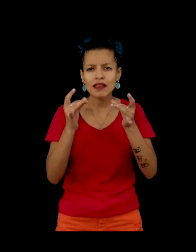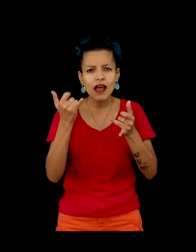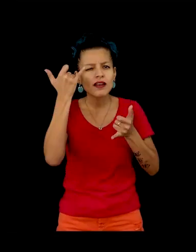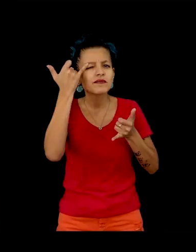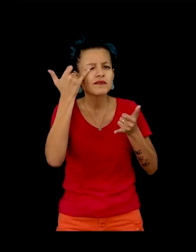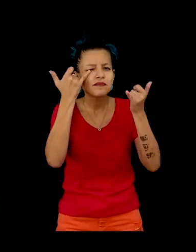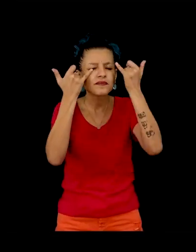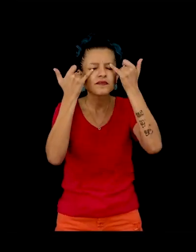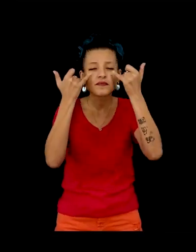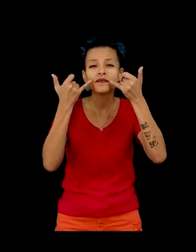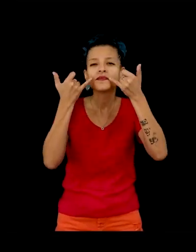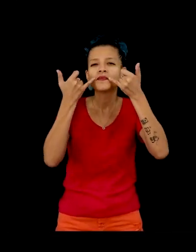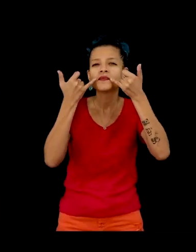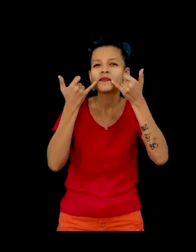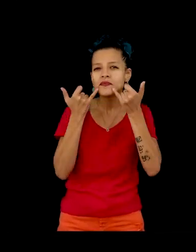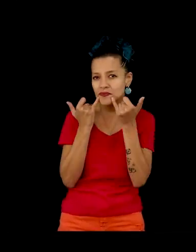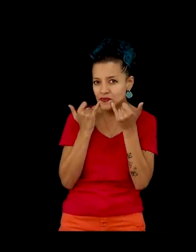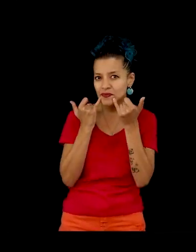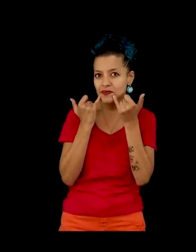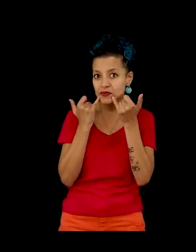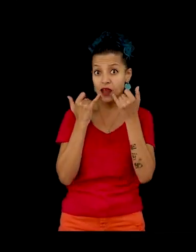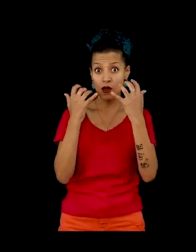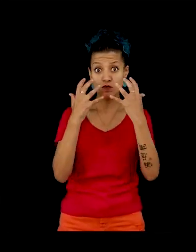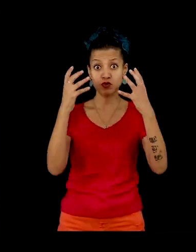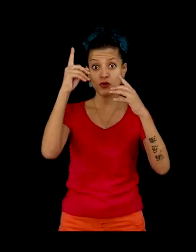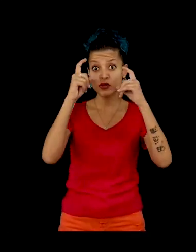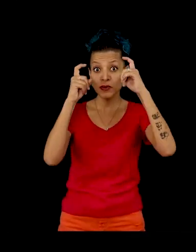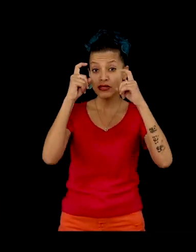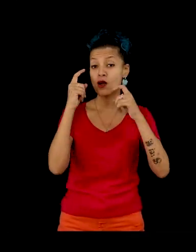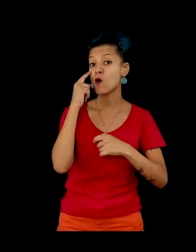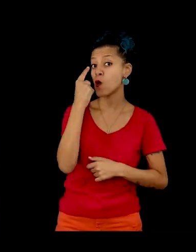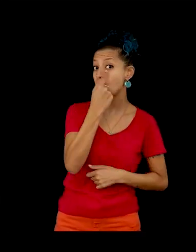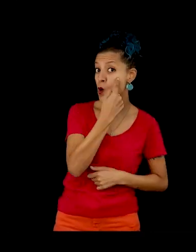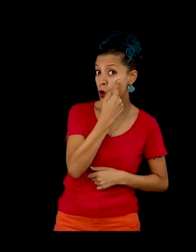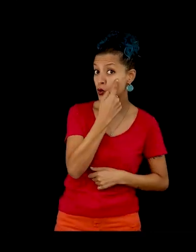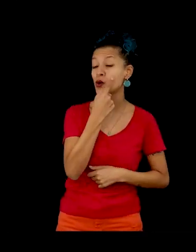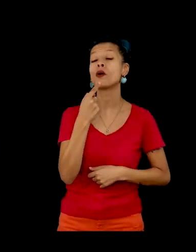São detalhes para aumentar a expressão dos olhos e da boca.